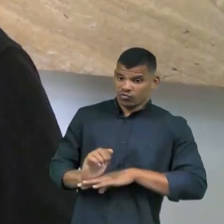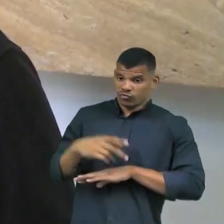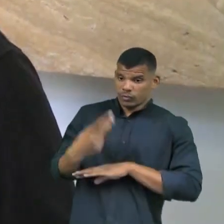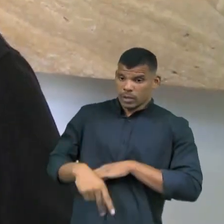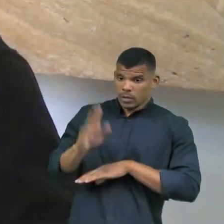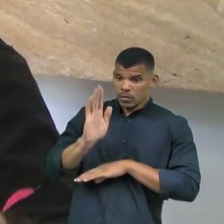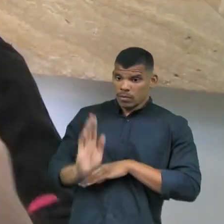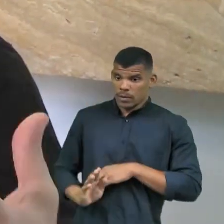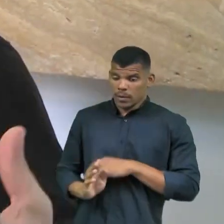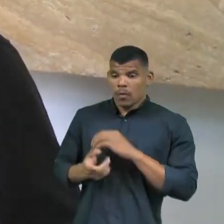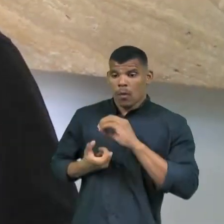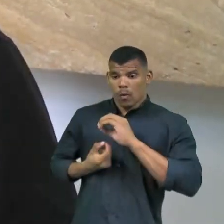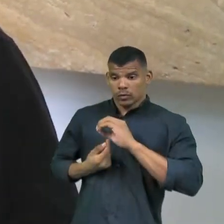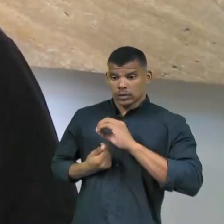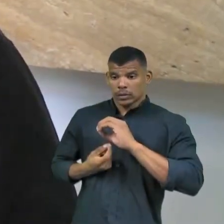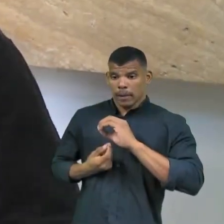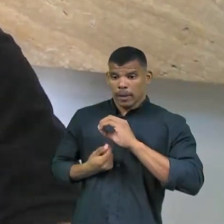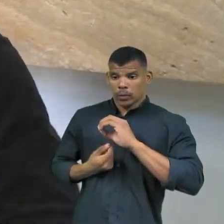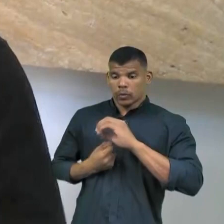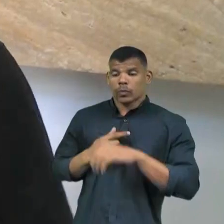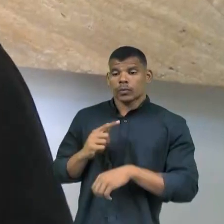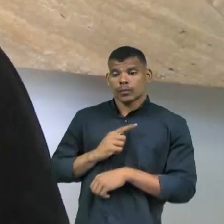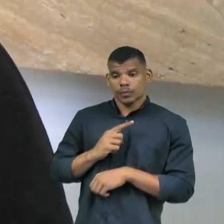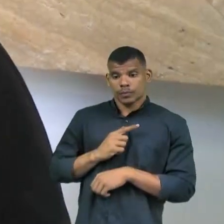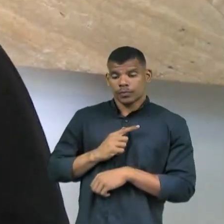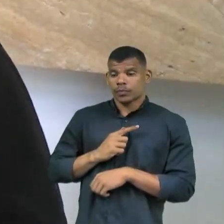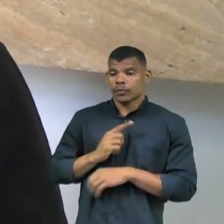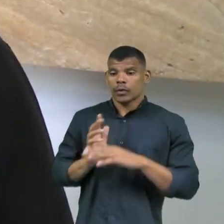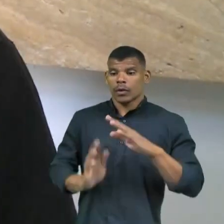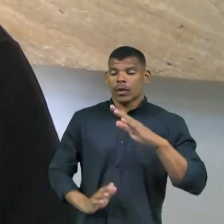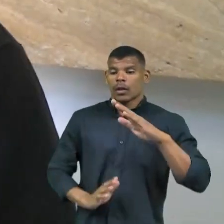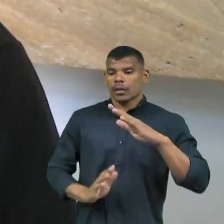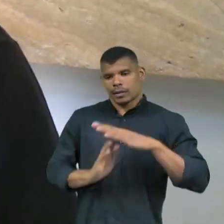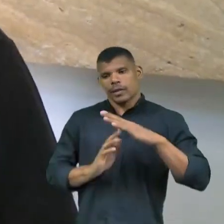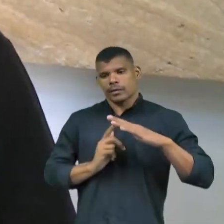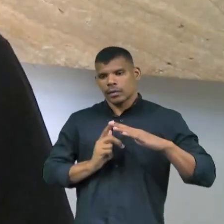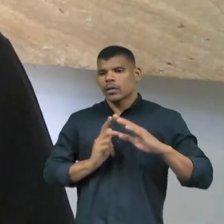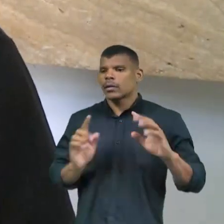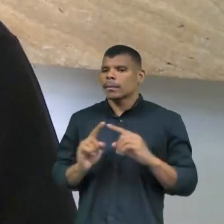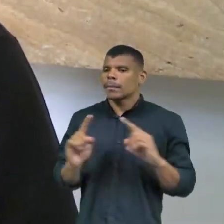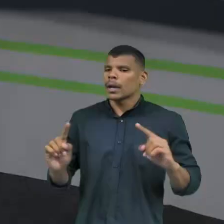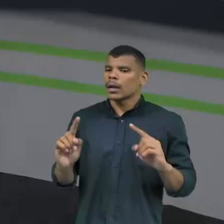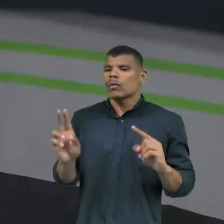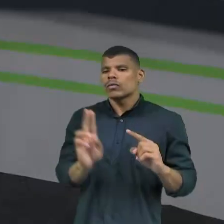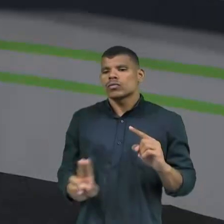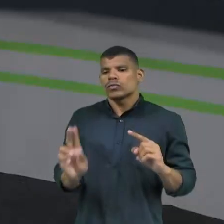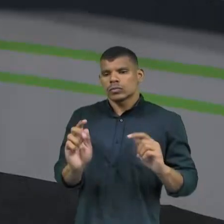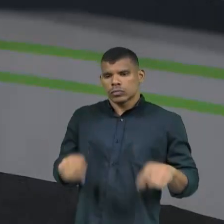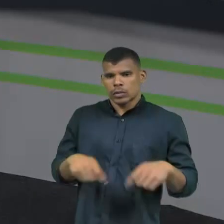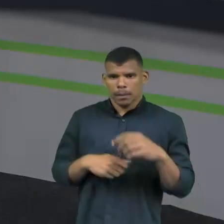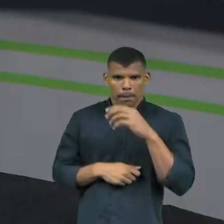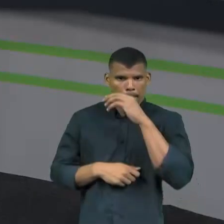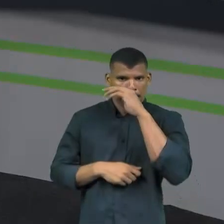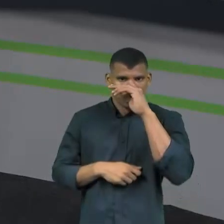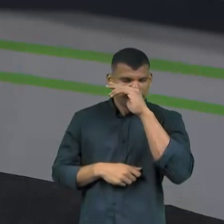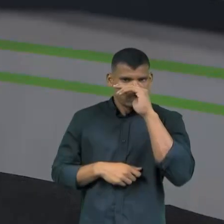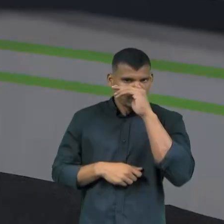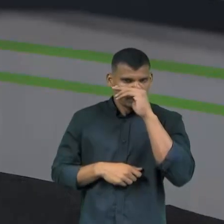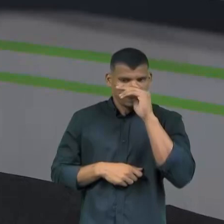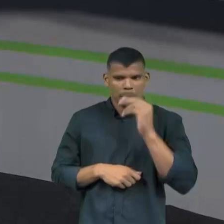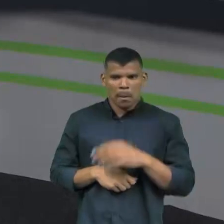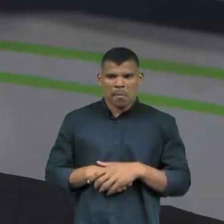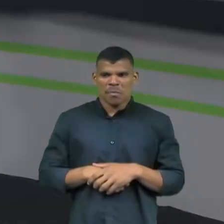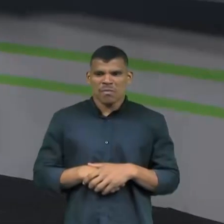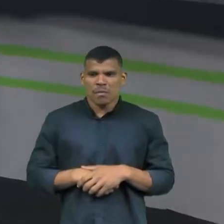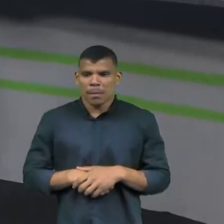orçamento específico, ele é um orçamento que ele não é infinito, mas ele tem que ser muito bem aplicado. O funcionamento da